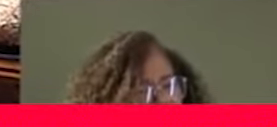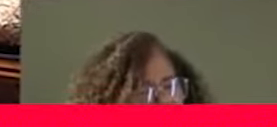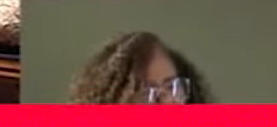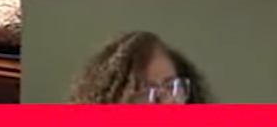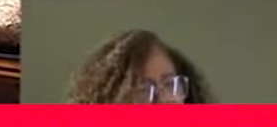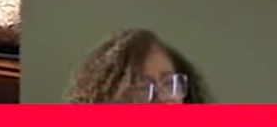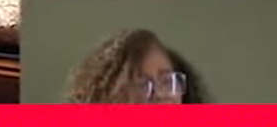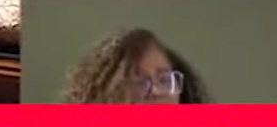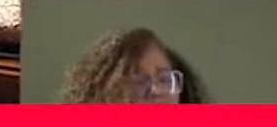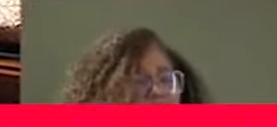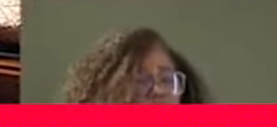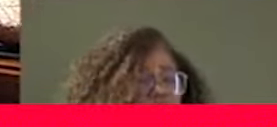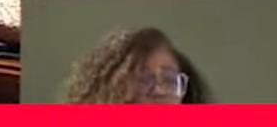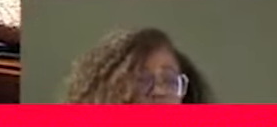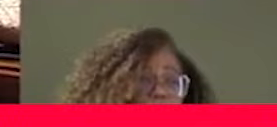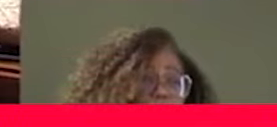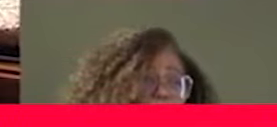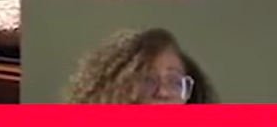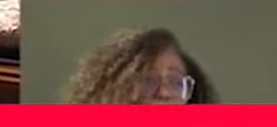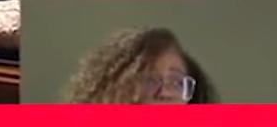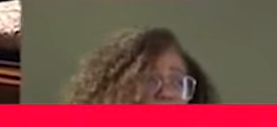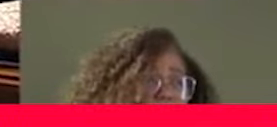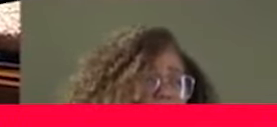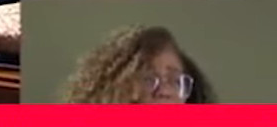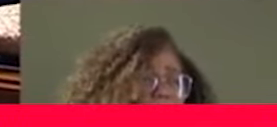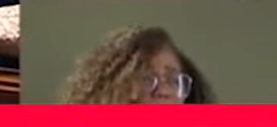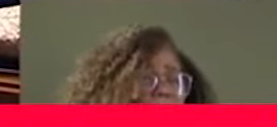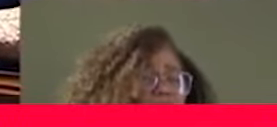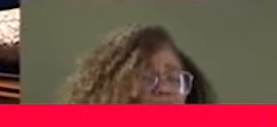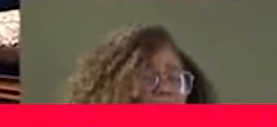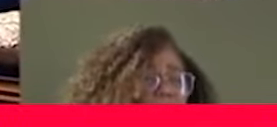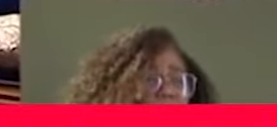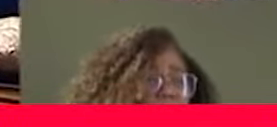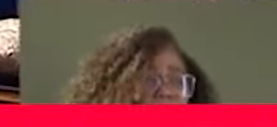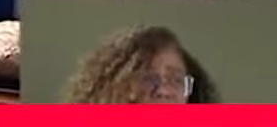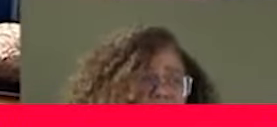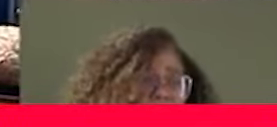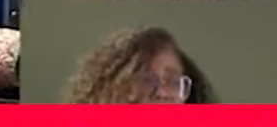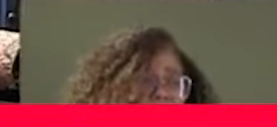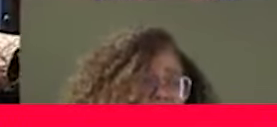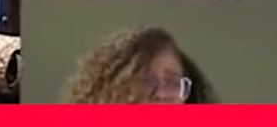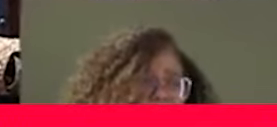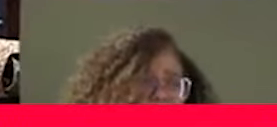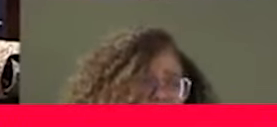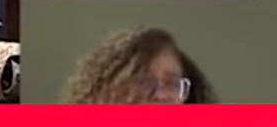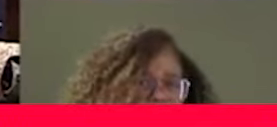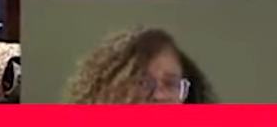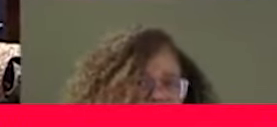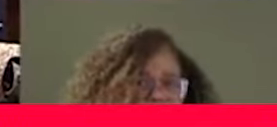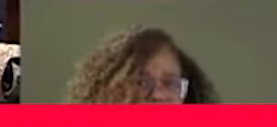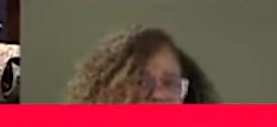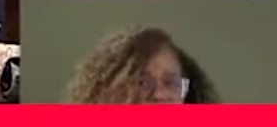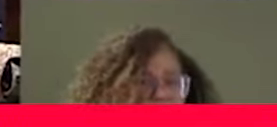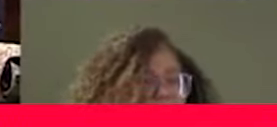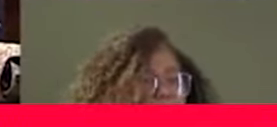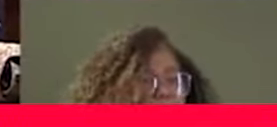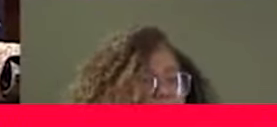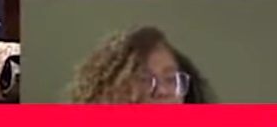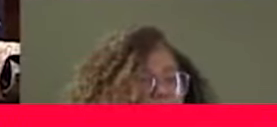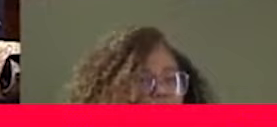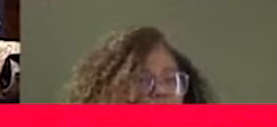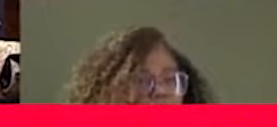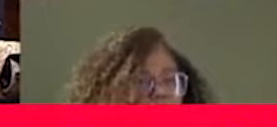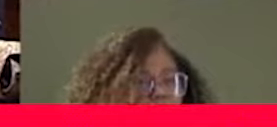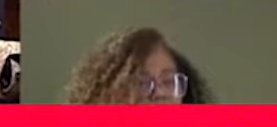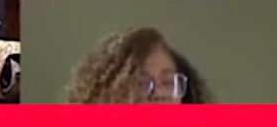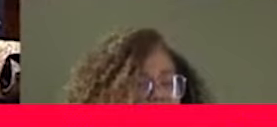pedimos perdão seu r pedimos Perdão por não termos por ele ter chegado antes na sua